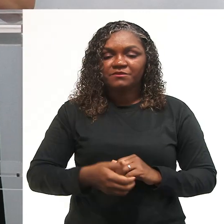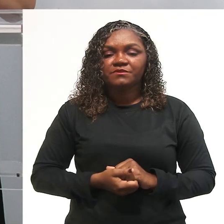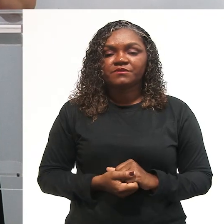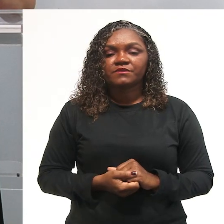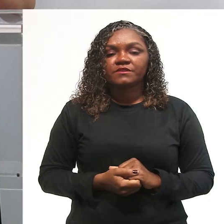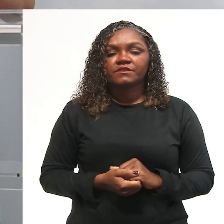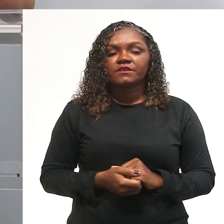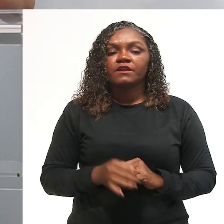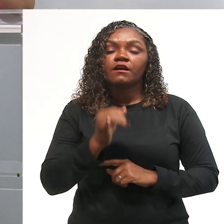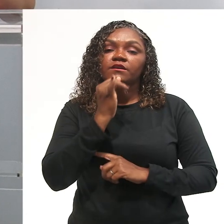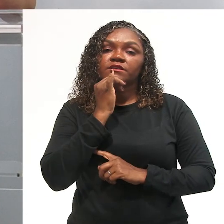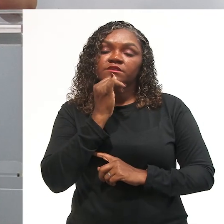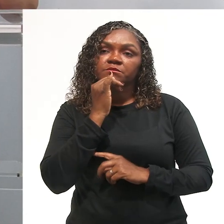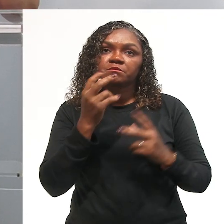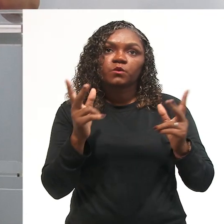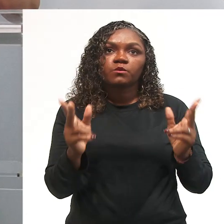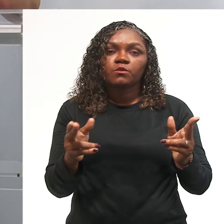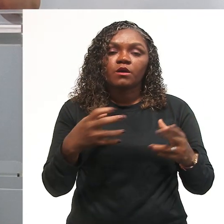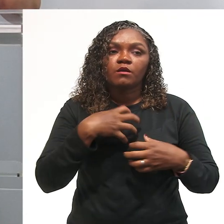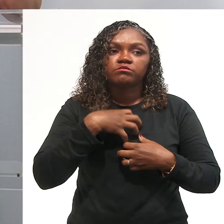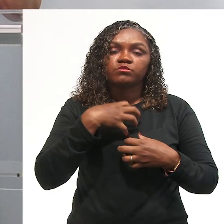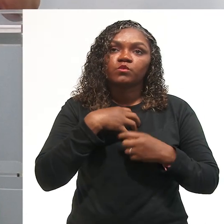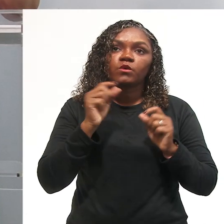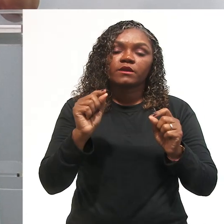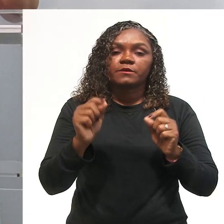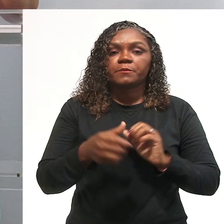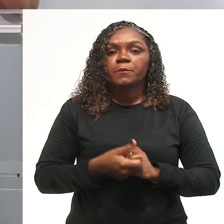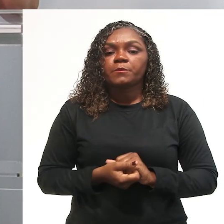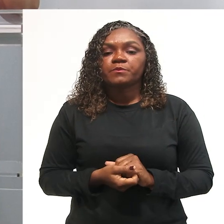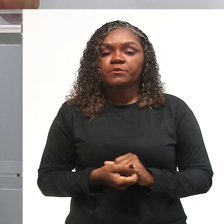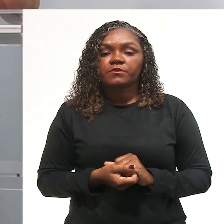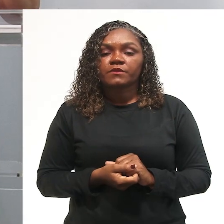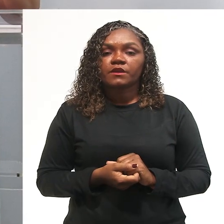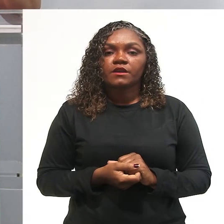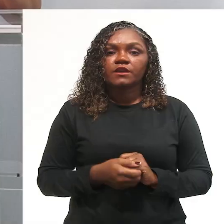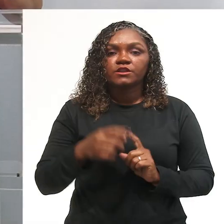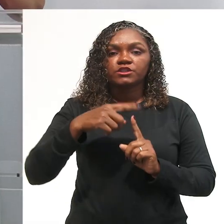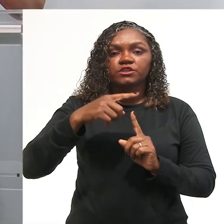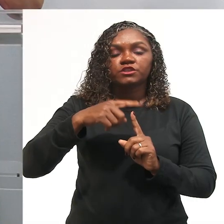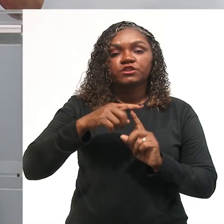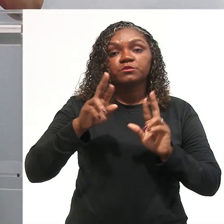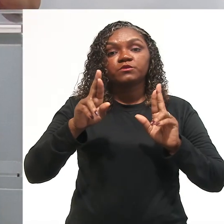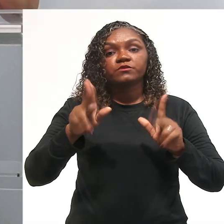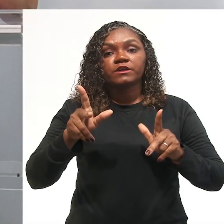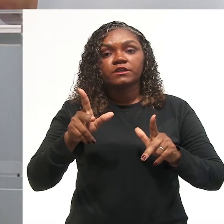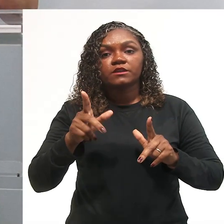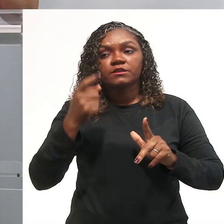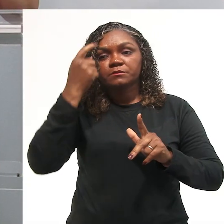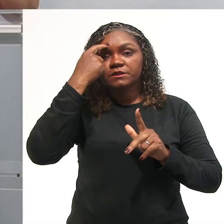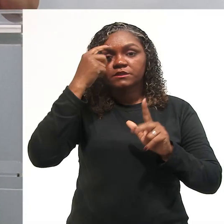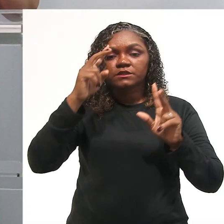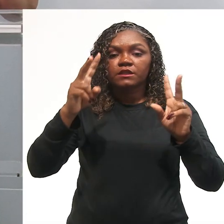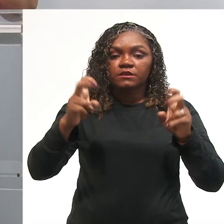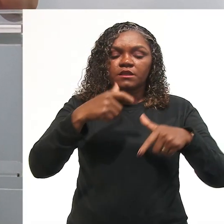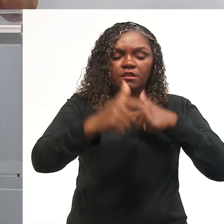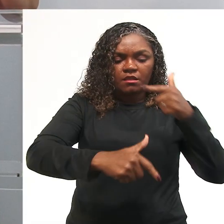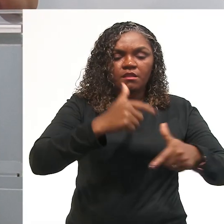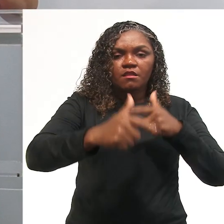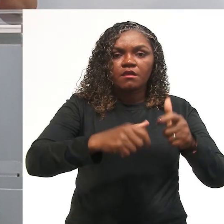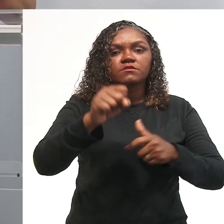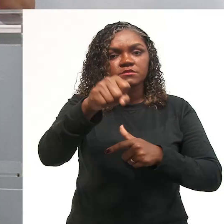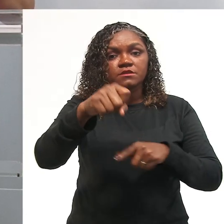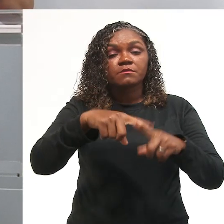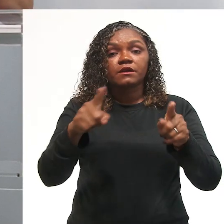gente tivesse um jeito diferente de pensar na produtividade, sim, mas também